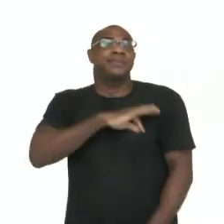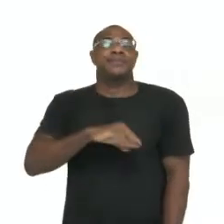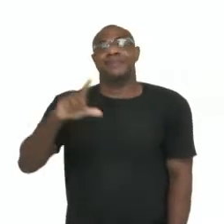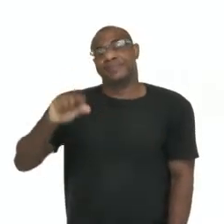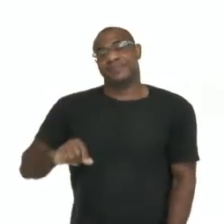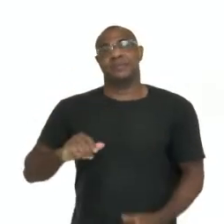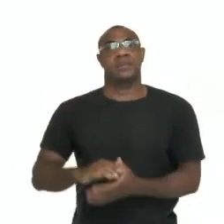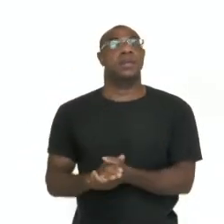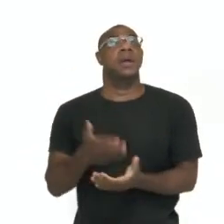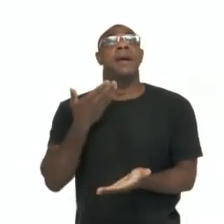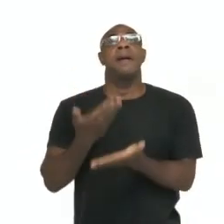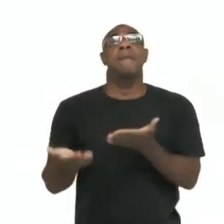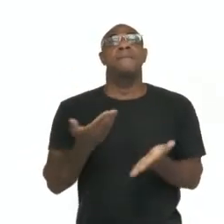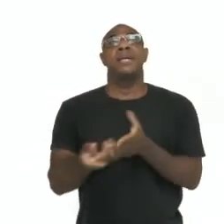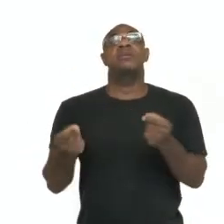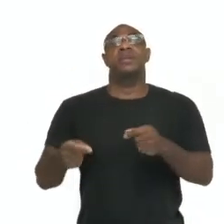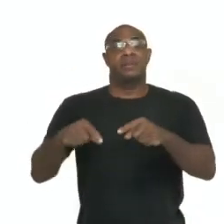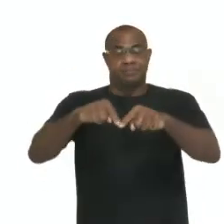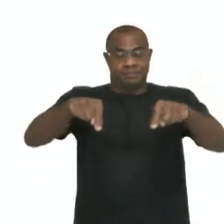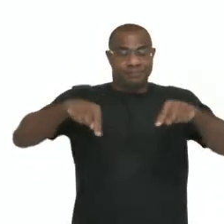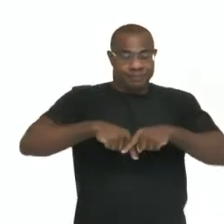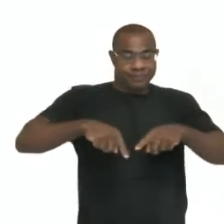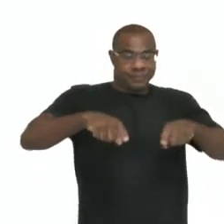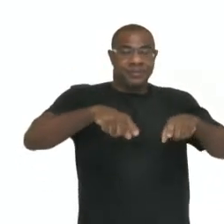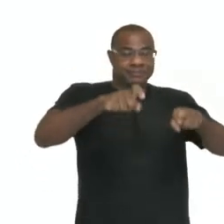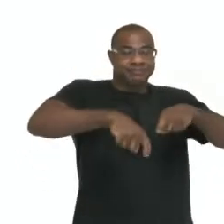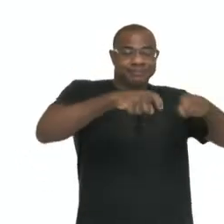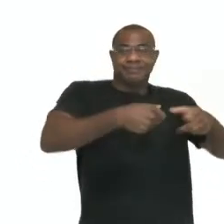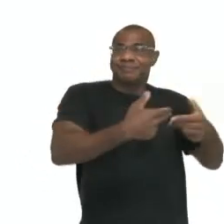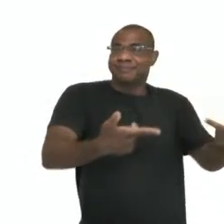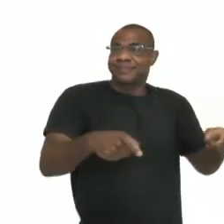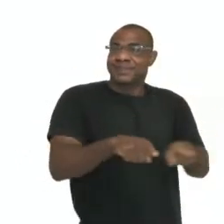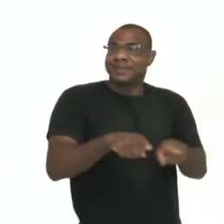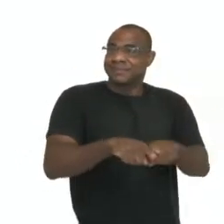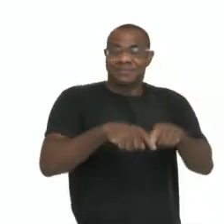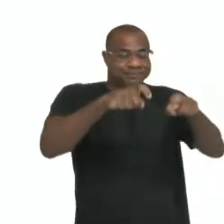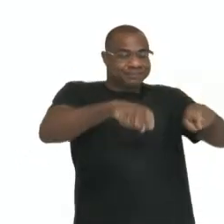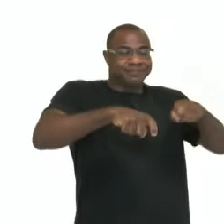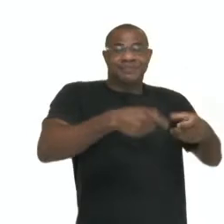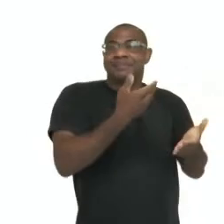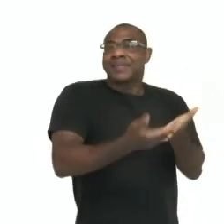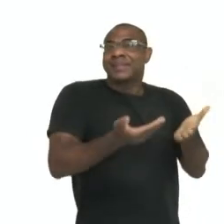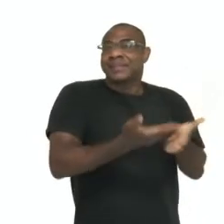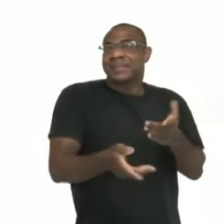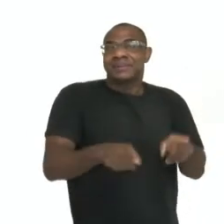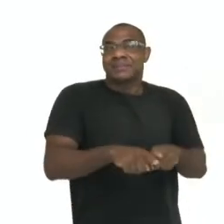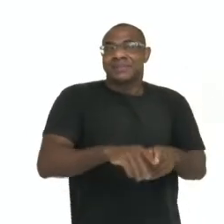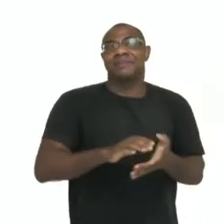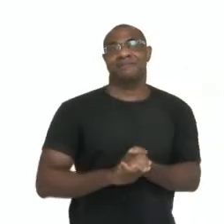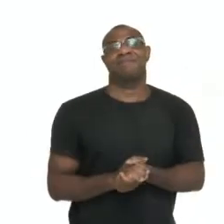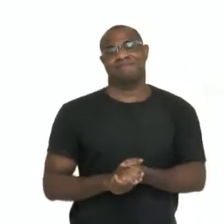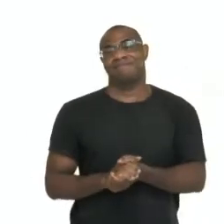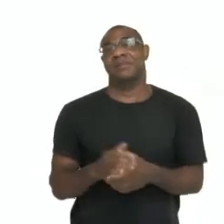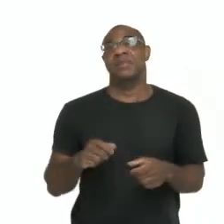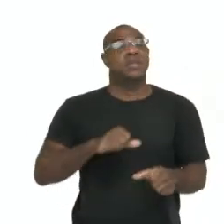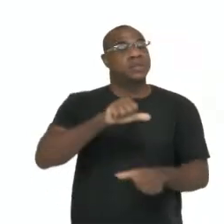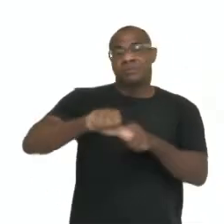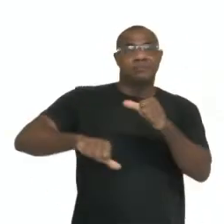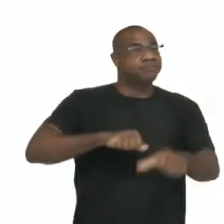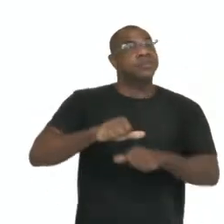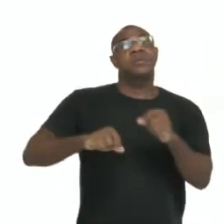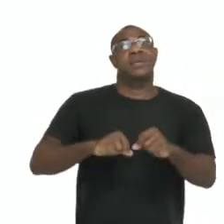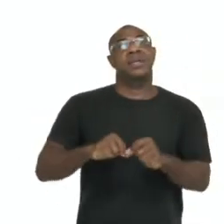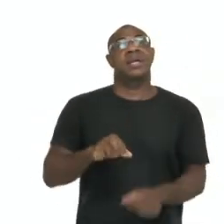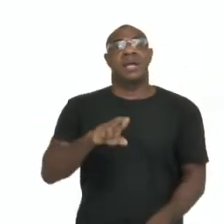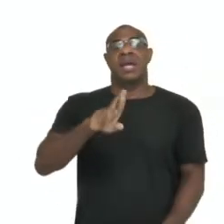de propriedades dos pequenos agricultores e muitos conflitos no campo, principalmente com a não realização da reforma agrária. Período em